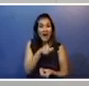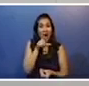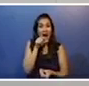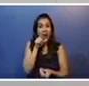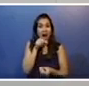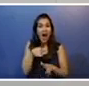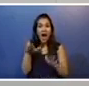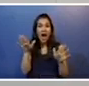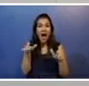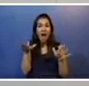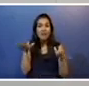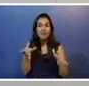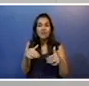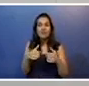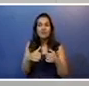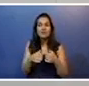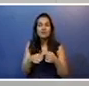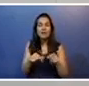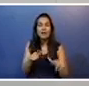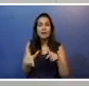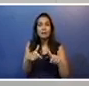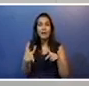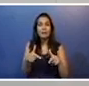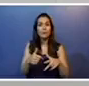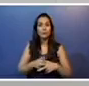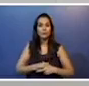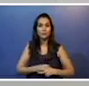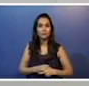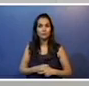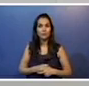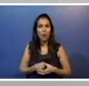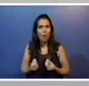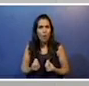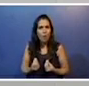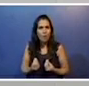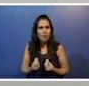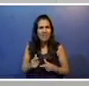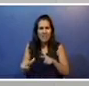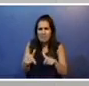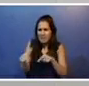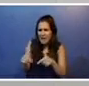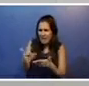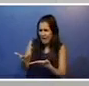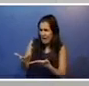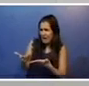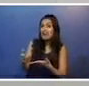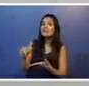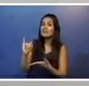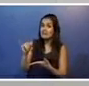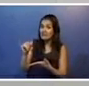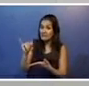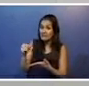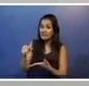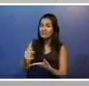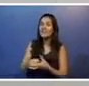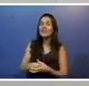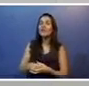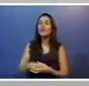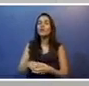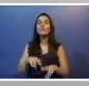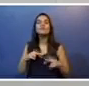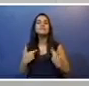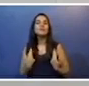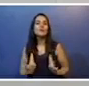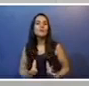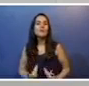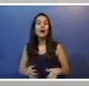aves está prestando serviços. Prestando serviços, professora? Sim, ao ser humano